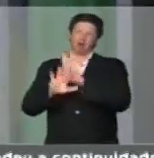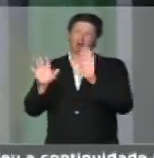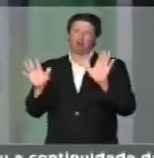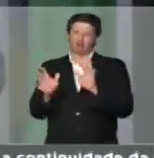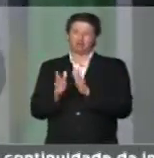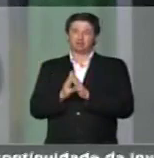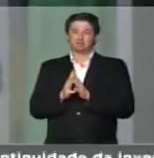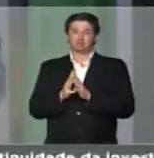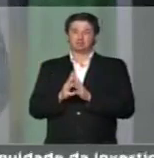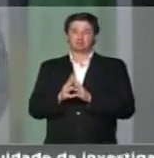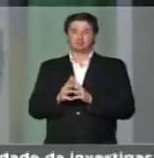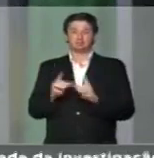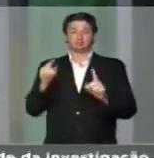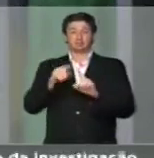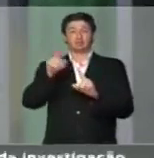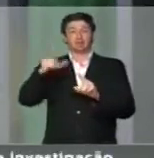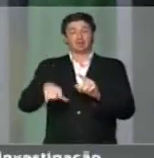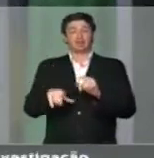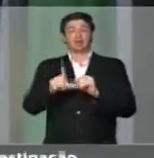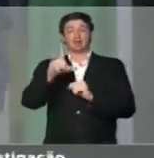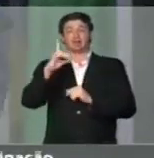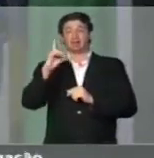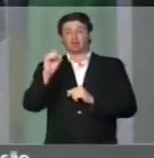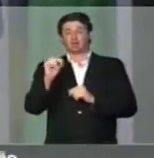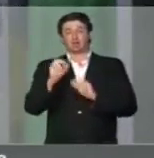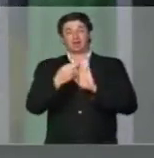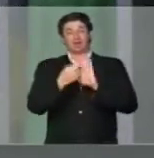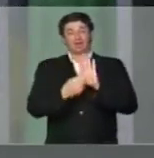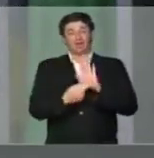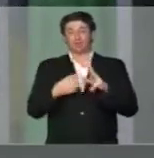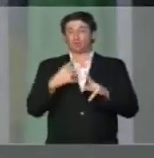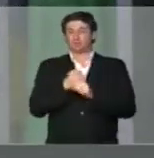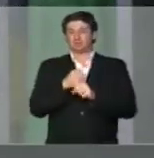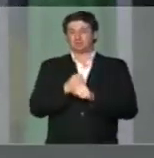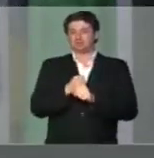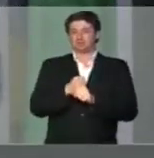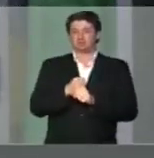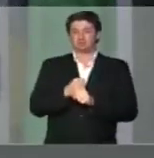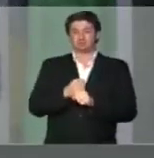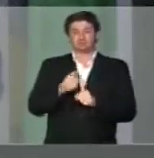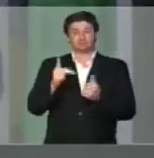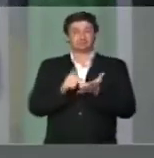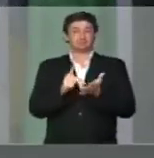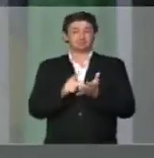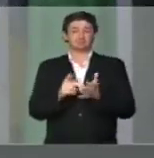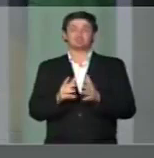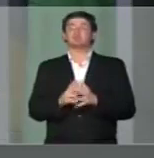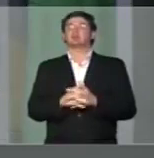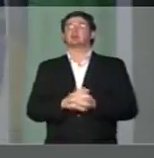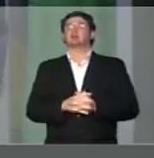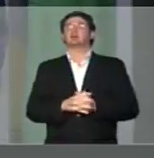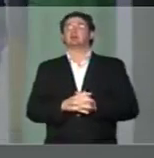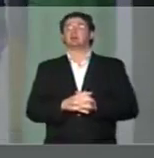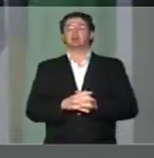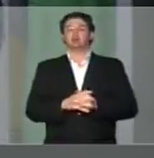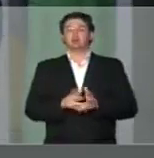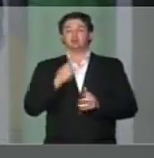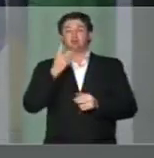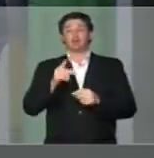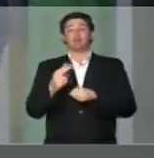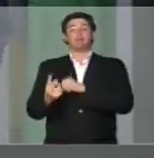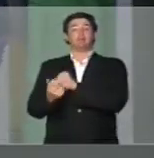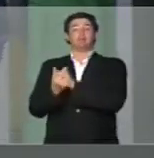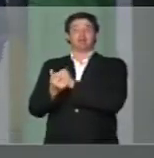a meta que era de uma lei de diretrizes orçamentárias. Na verdade, até uso a expressão